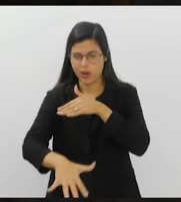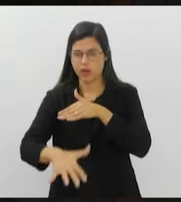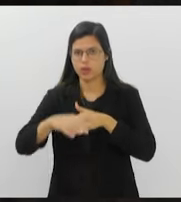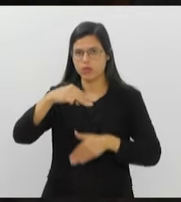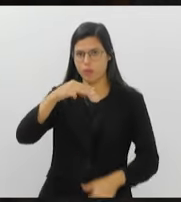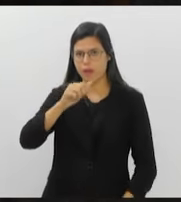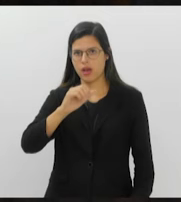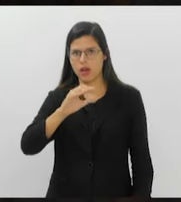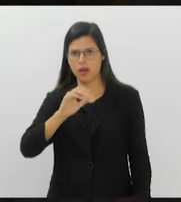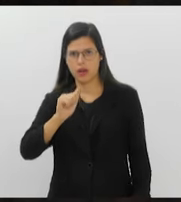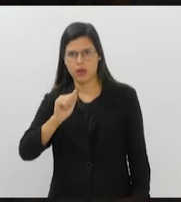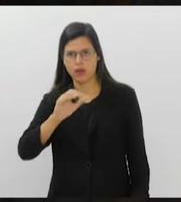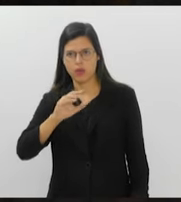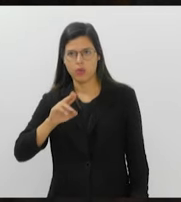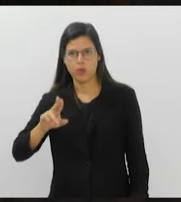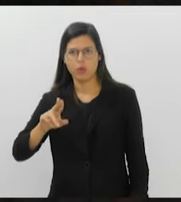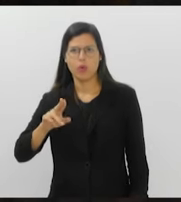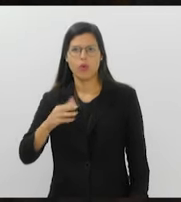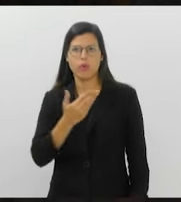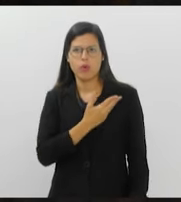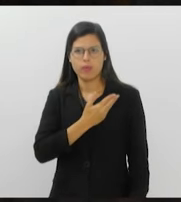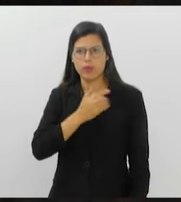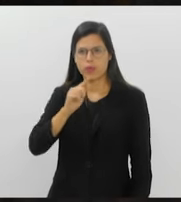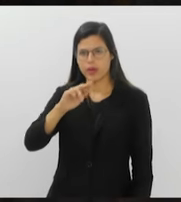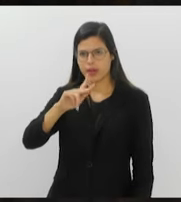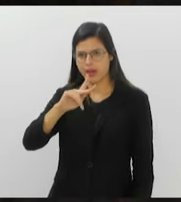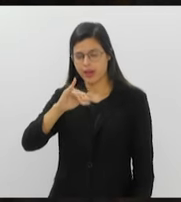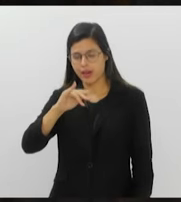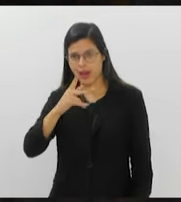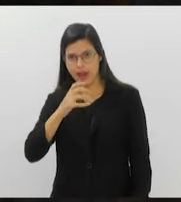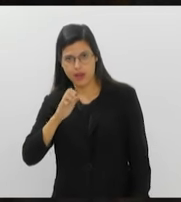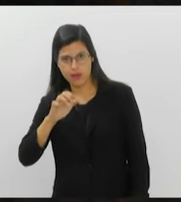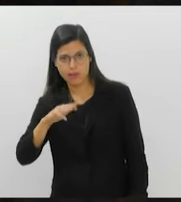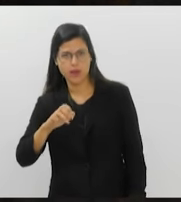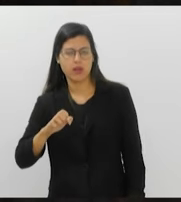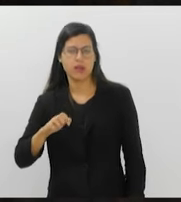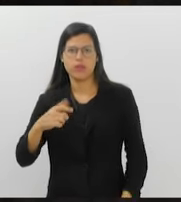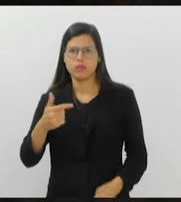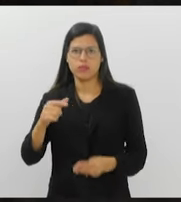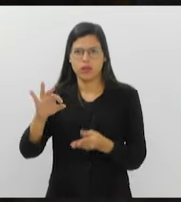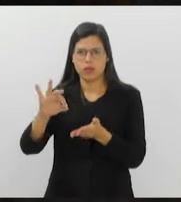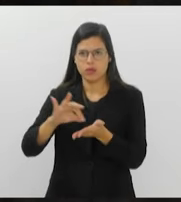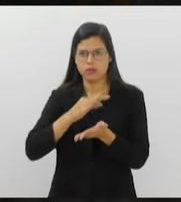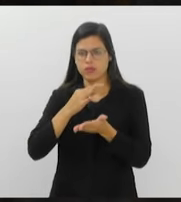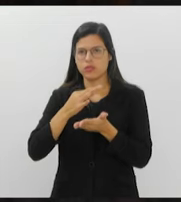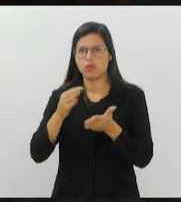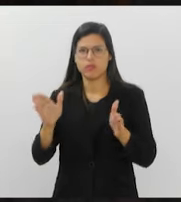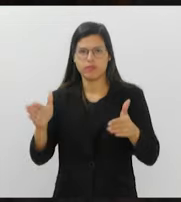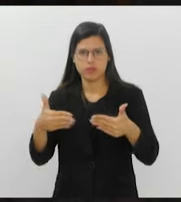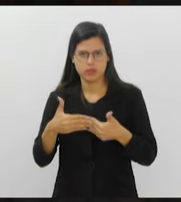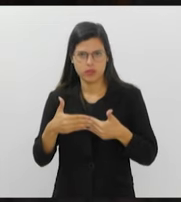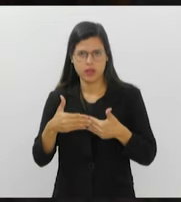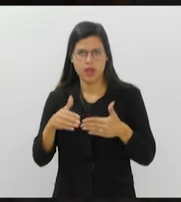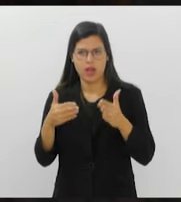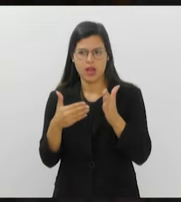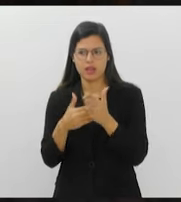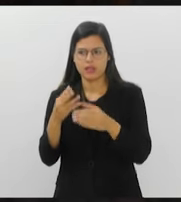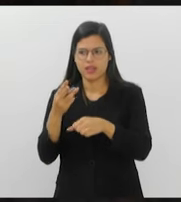aqui. E não havendo mais oradores inscritos, a presidência suspende a sessão até às